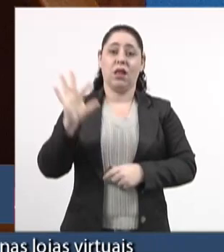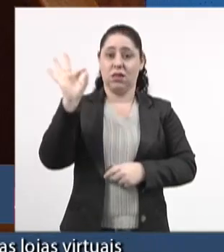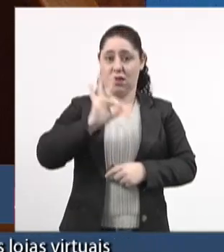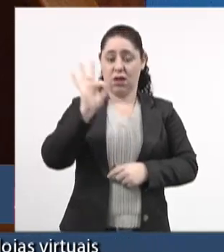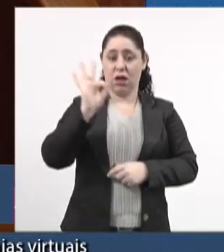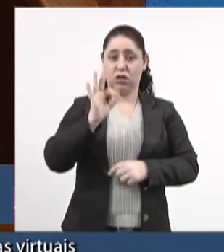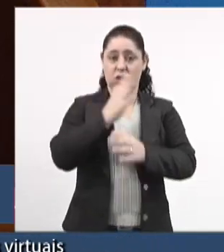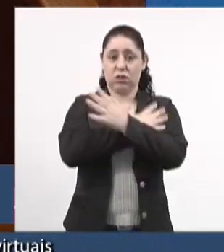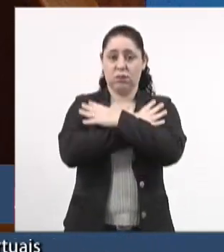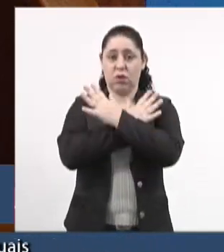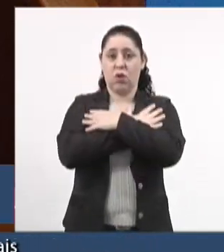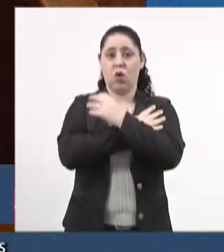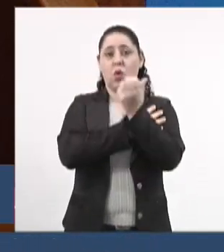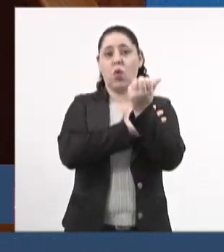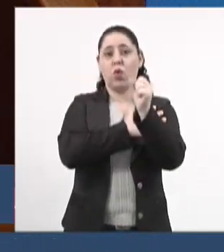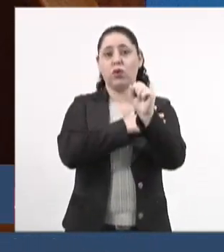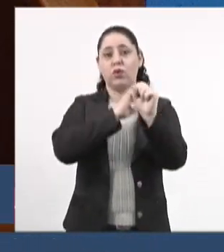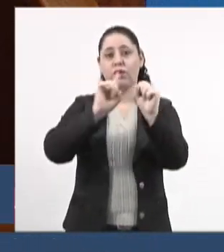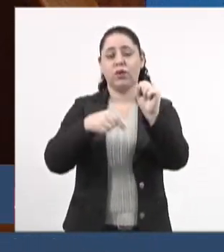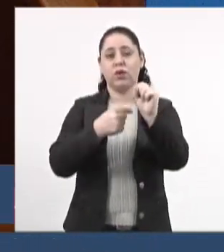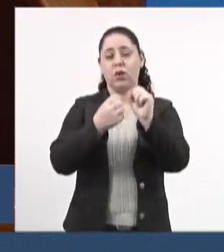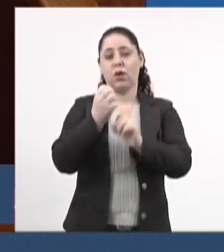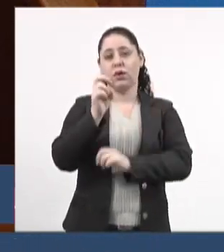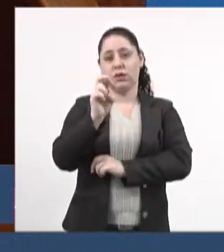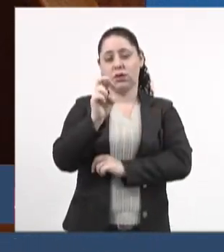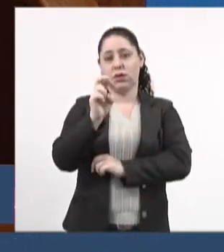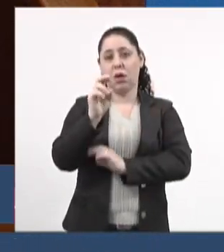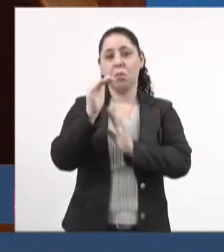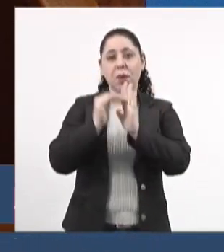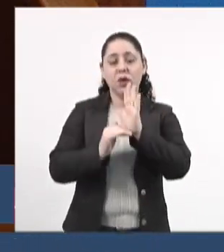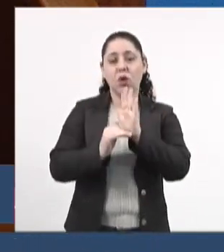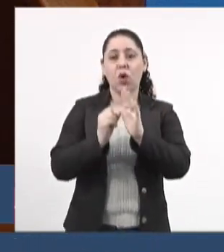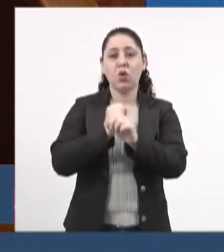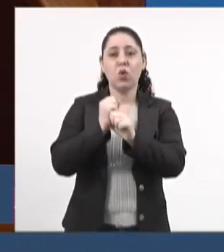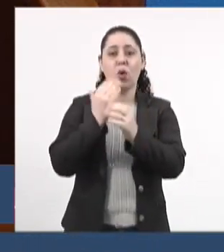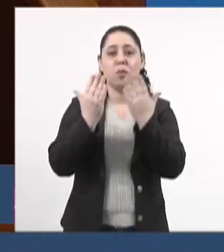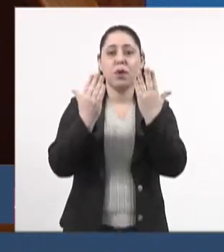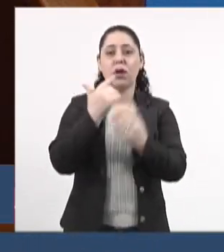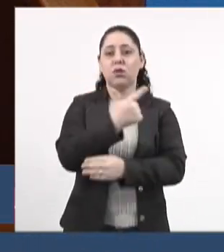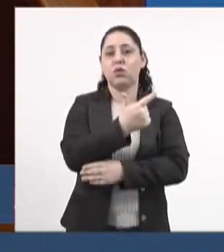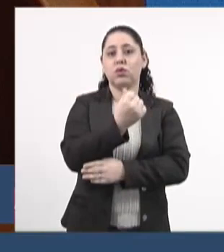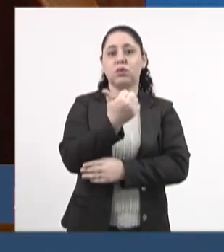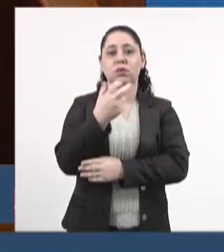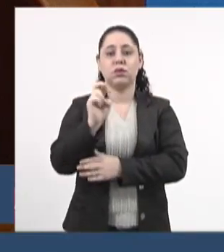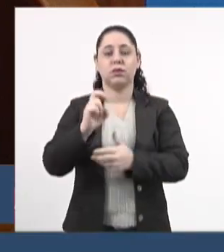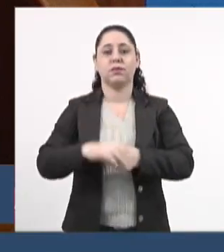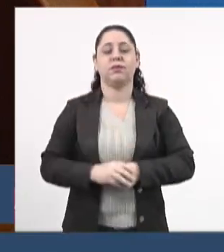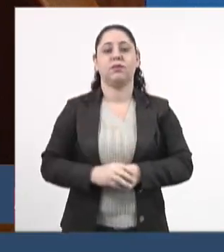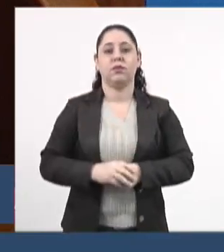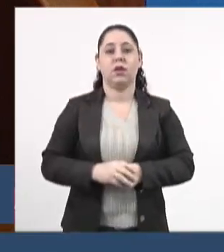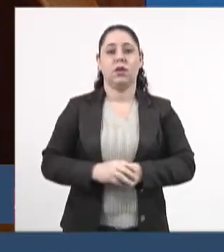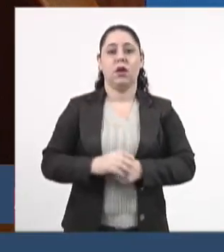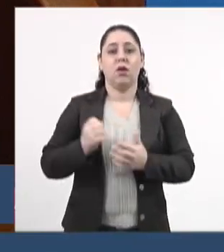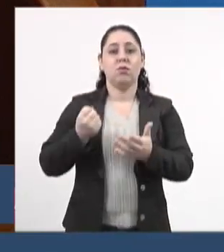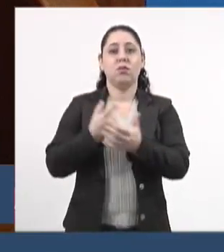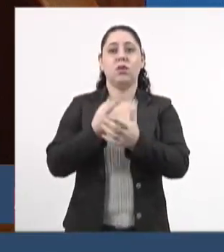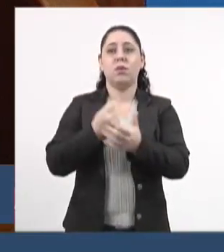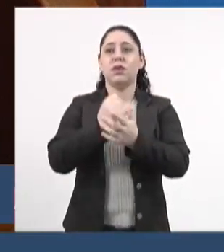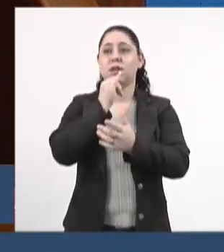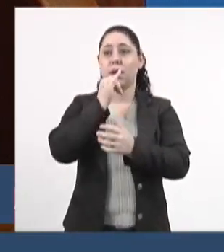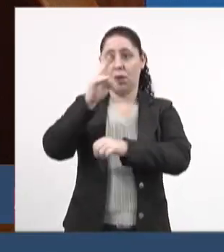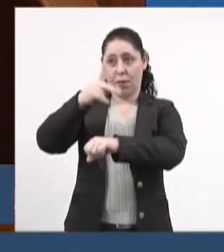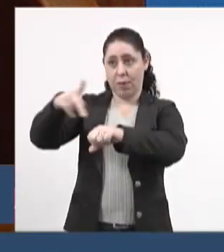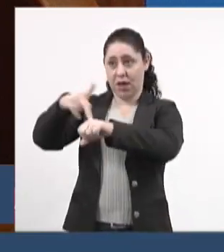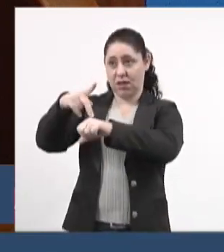desemprego foi de 8,5%, a menor desde 2015. Os gastos estrangeiros aqui no